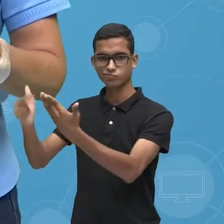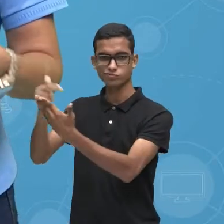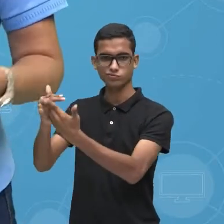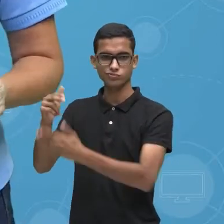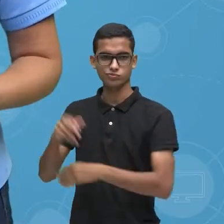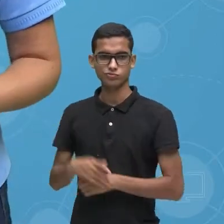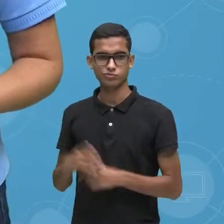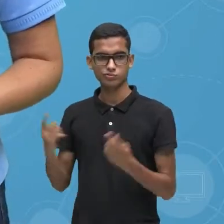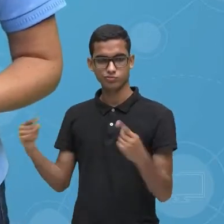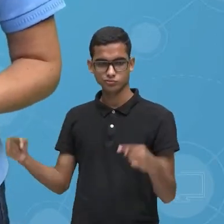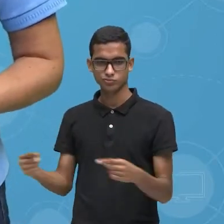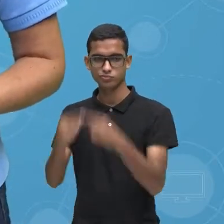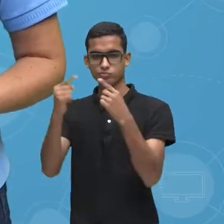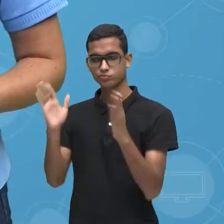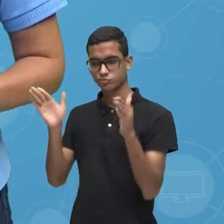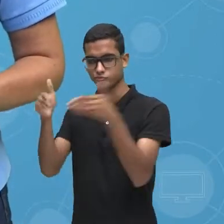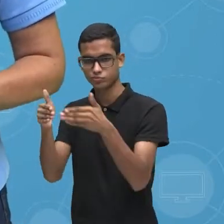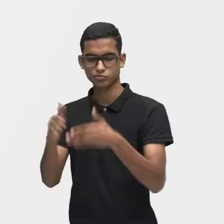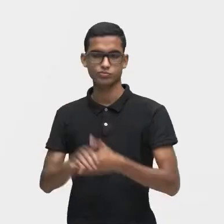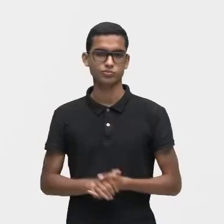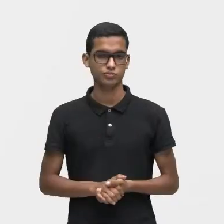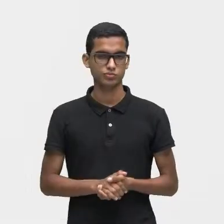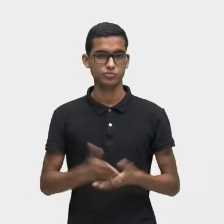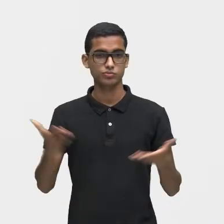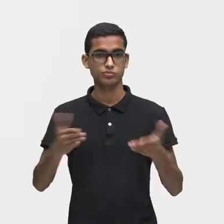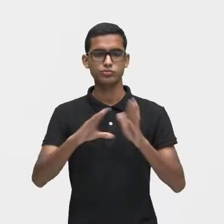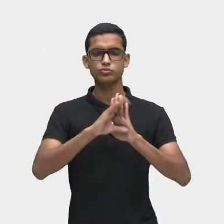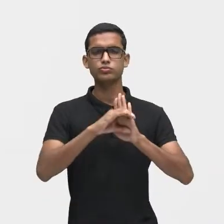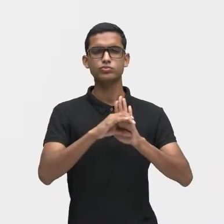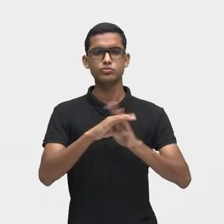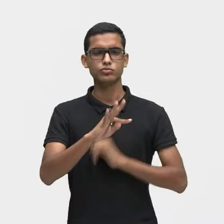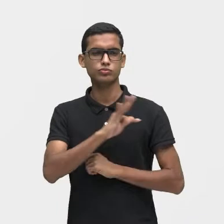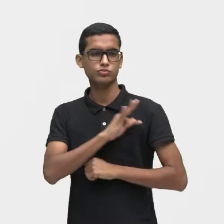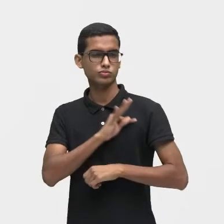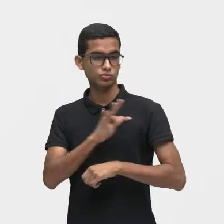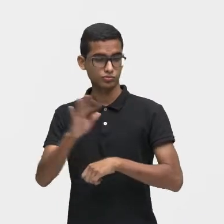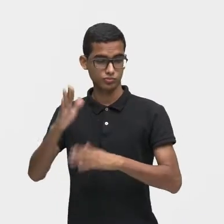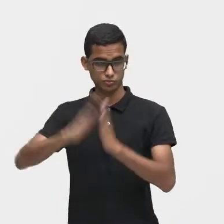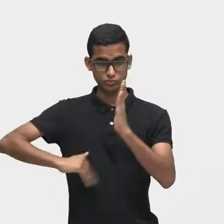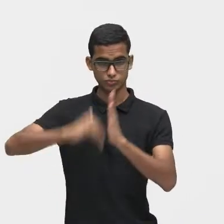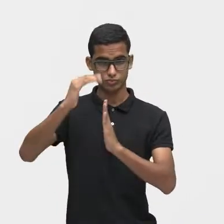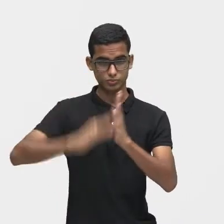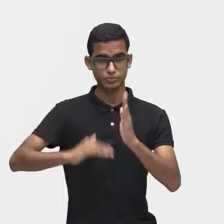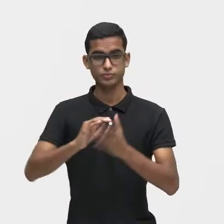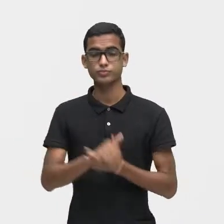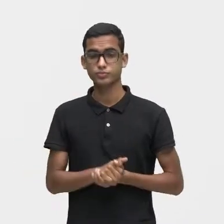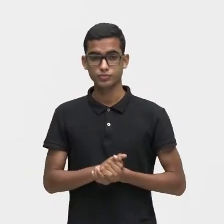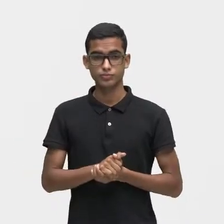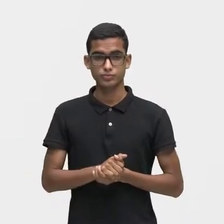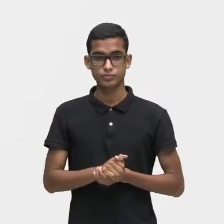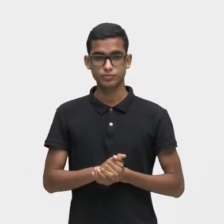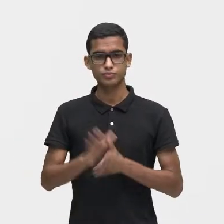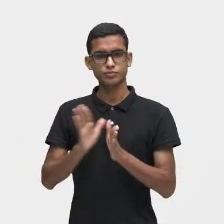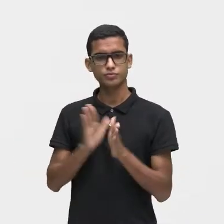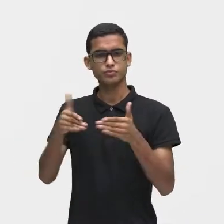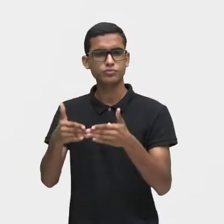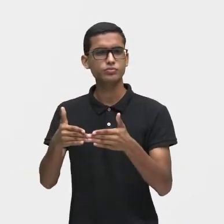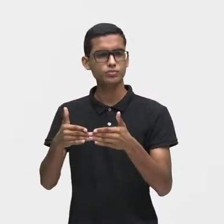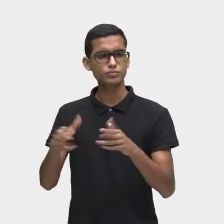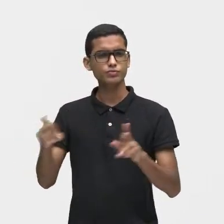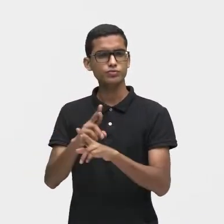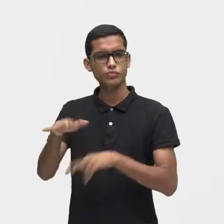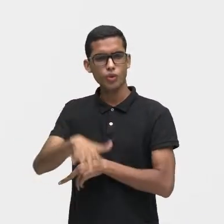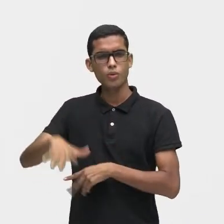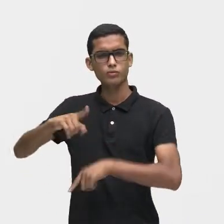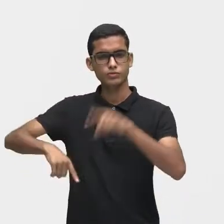dar o conceito, o que vem ser técnicas de pintura. As técnicas de pintura podem estar associadas a materiais que utilizam